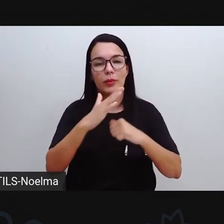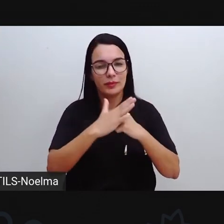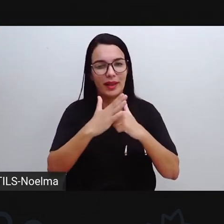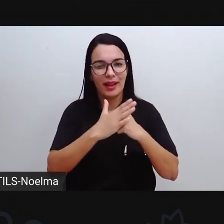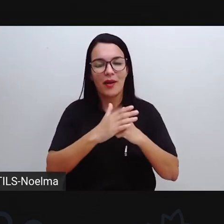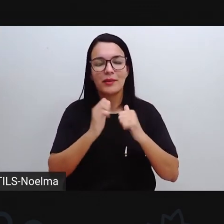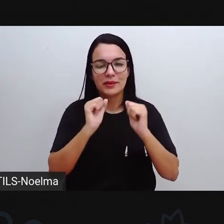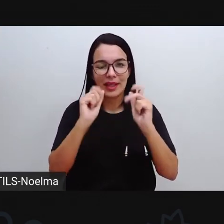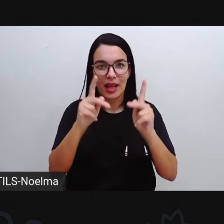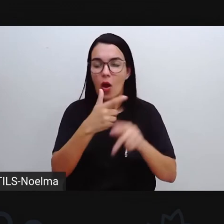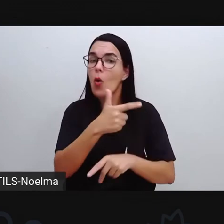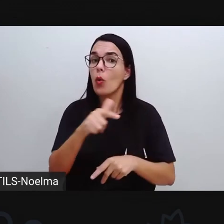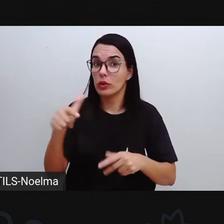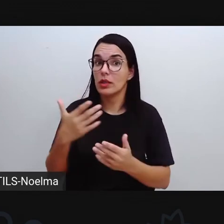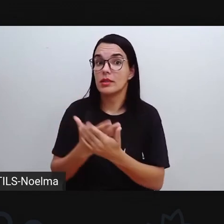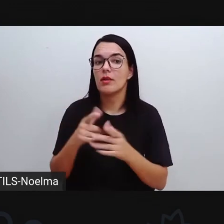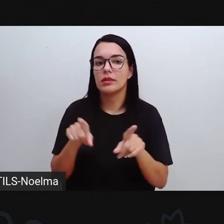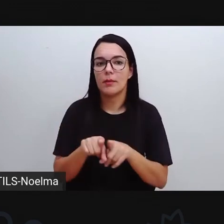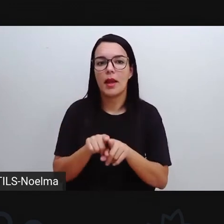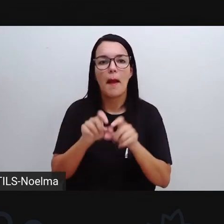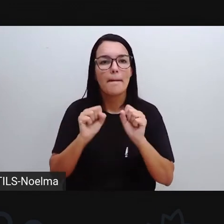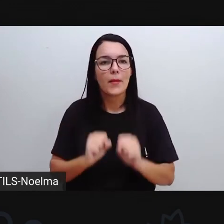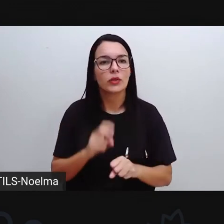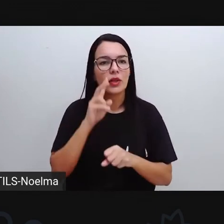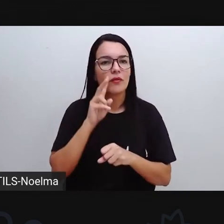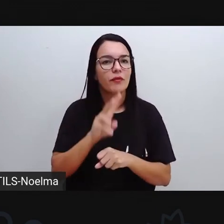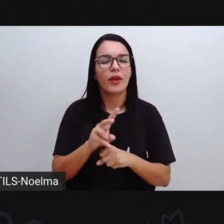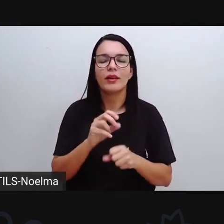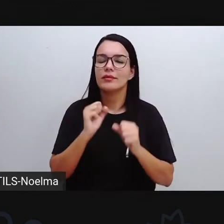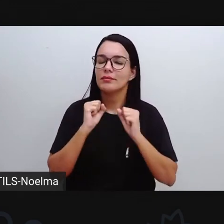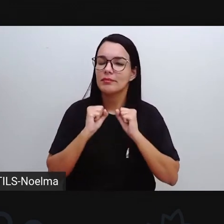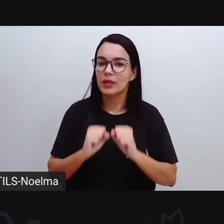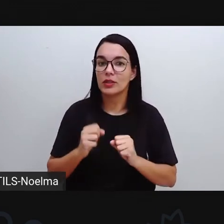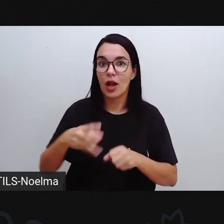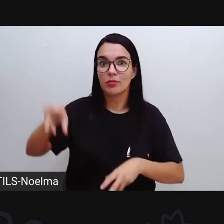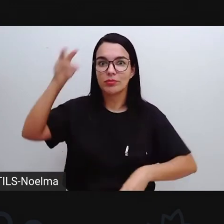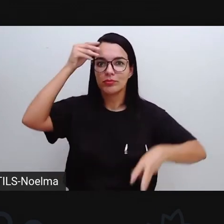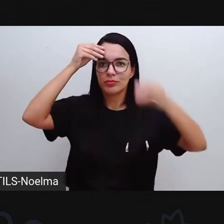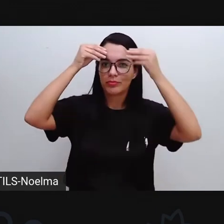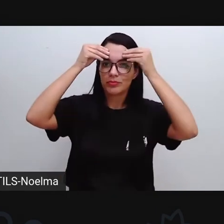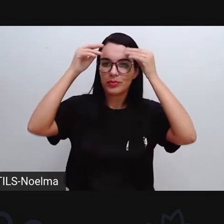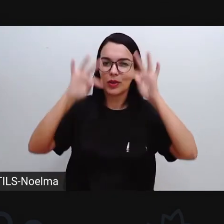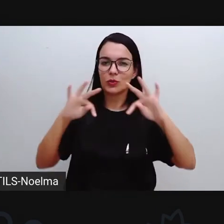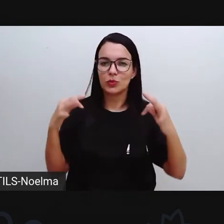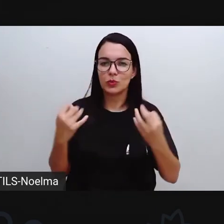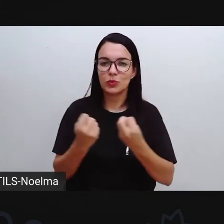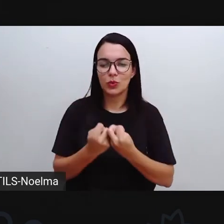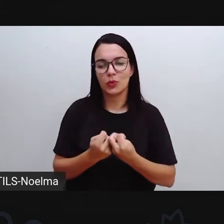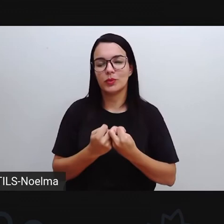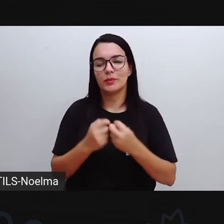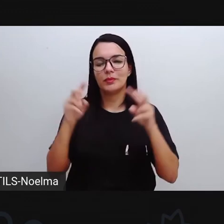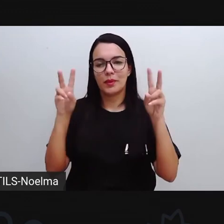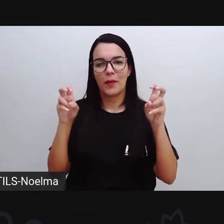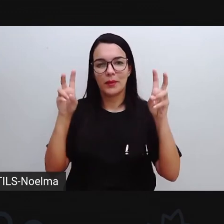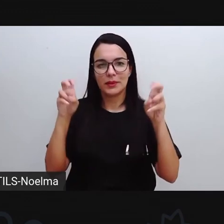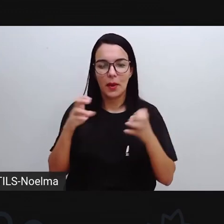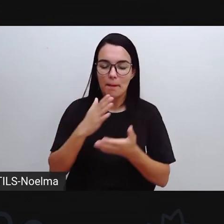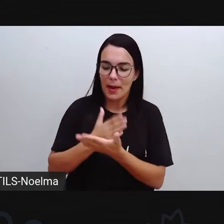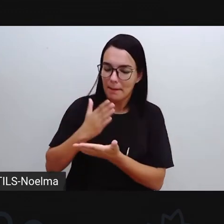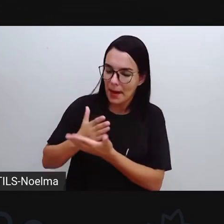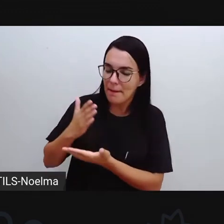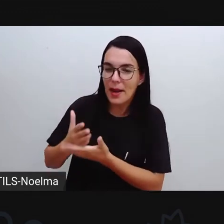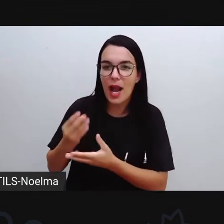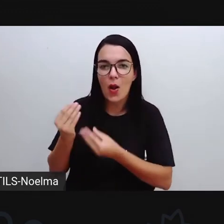essa aula, mas as demais aulas também. Vocês podem estar assistindo até que vocês compreendam direitinho aí, vendo passo a passo de como se